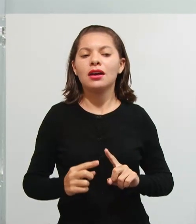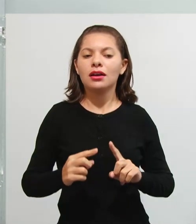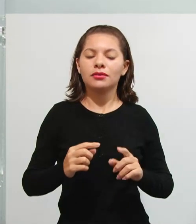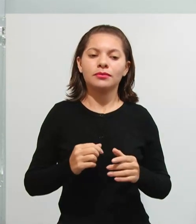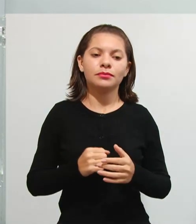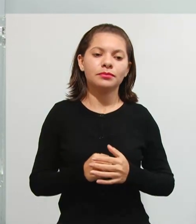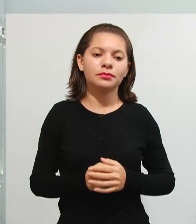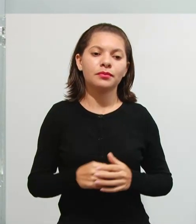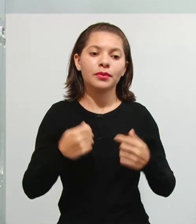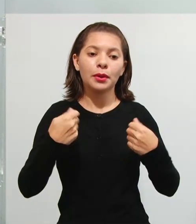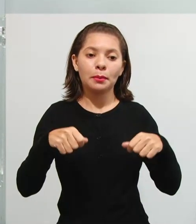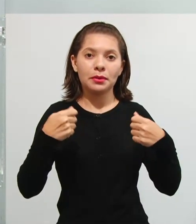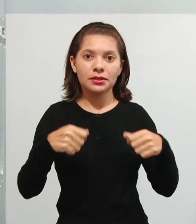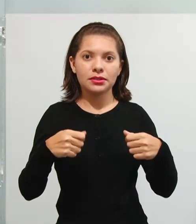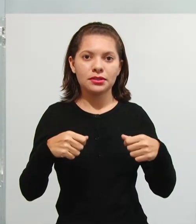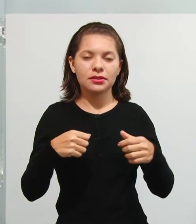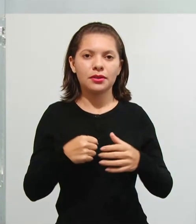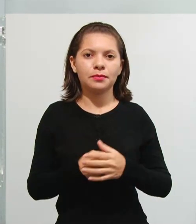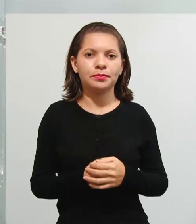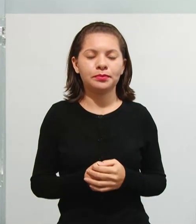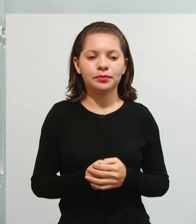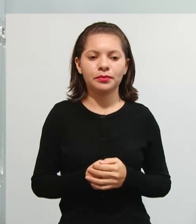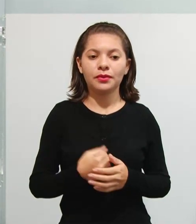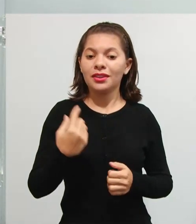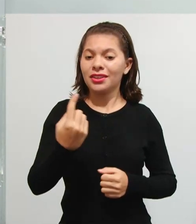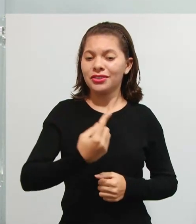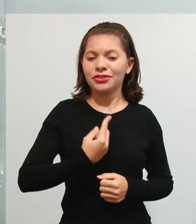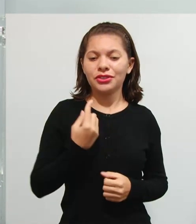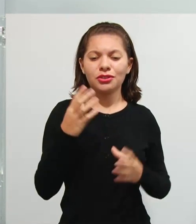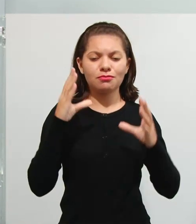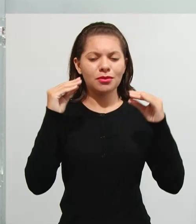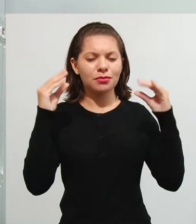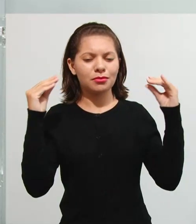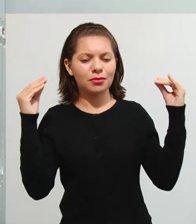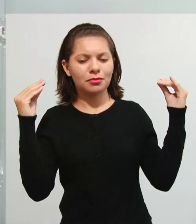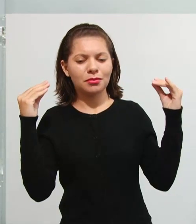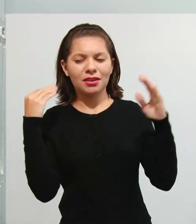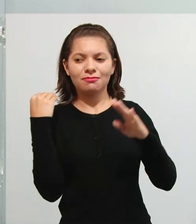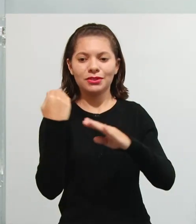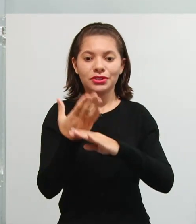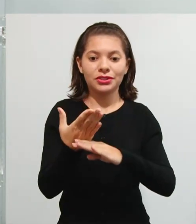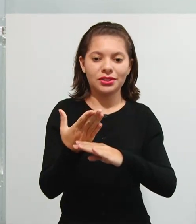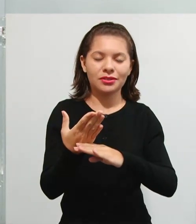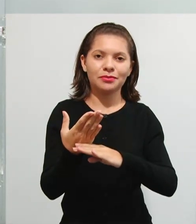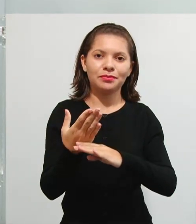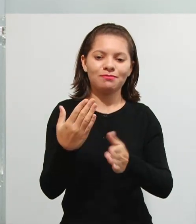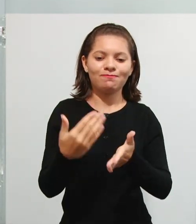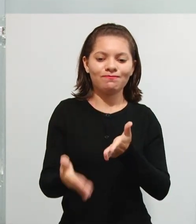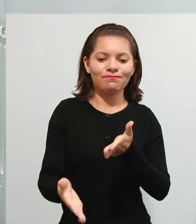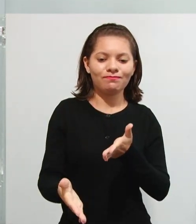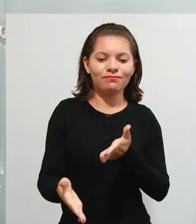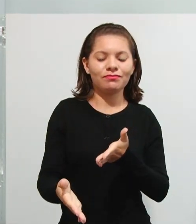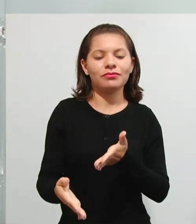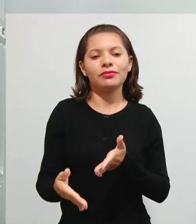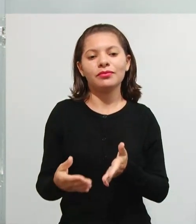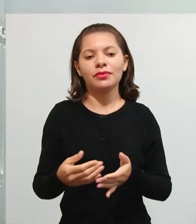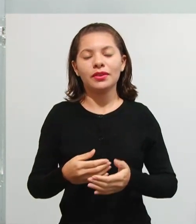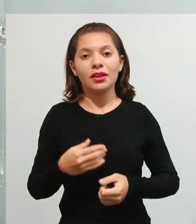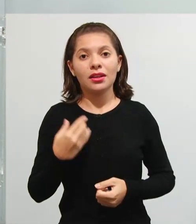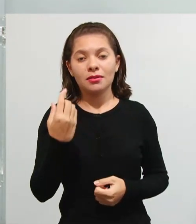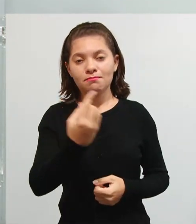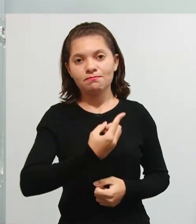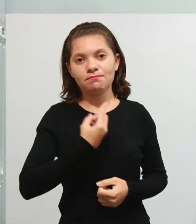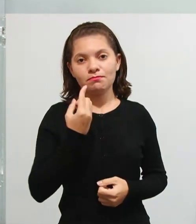porque vai, como eu disse, tirar a gente da nossa zona de conforto, né? E aí precisa que a gente entenda os